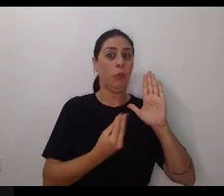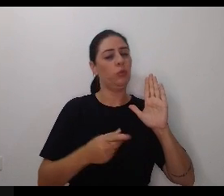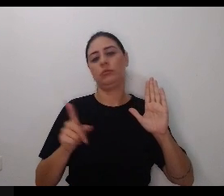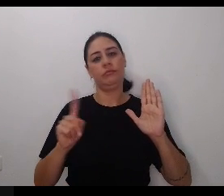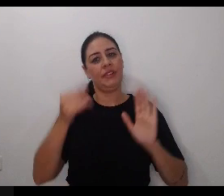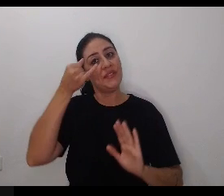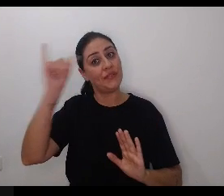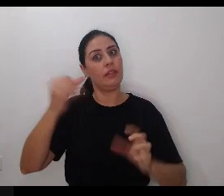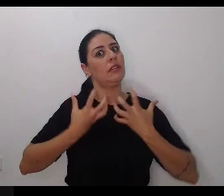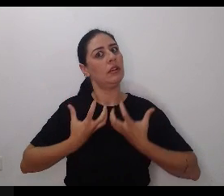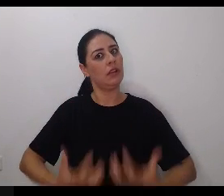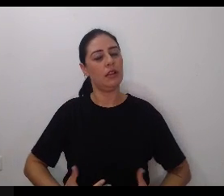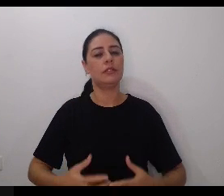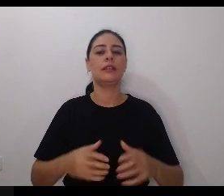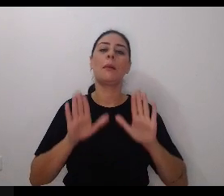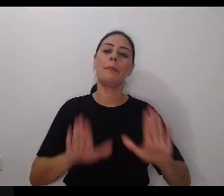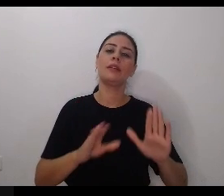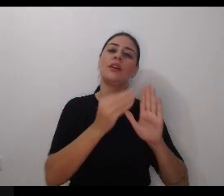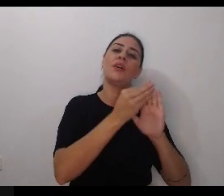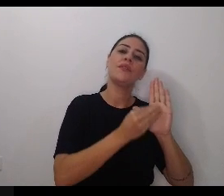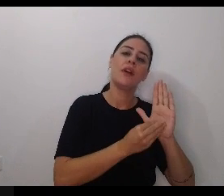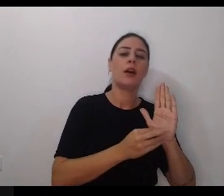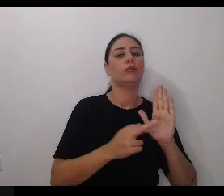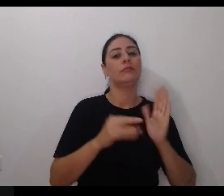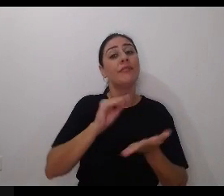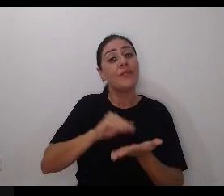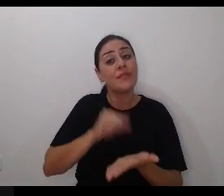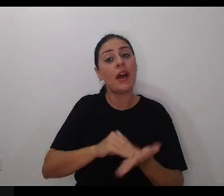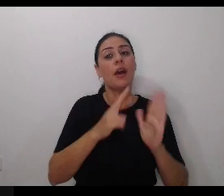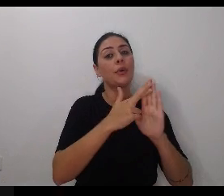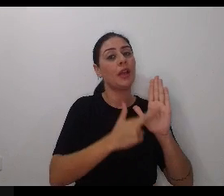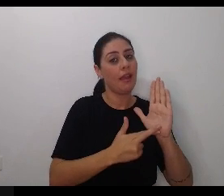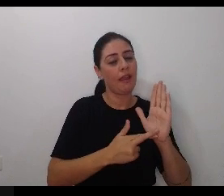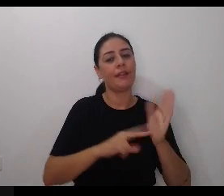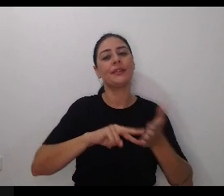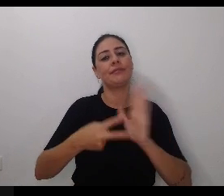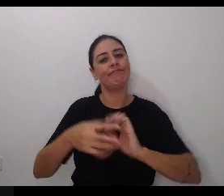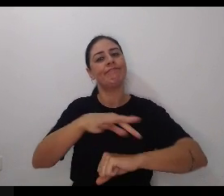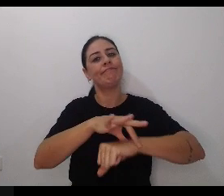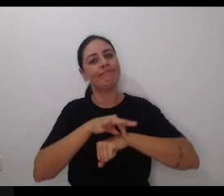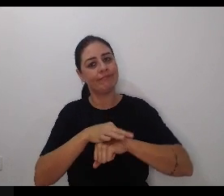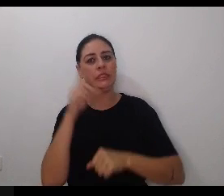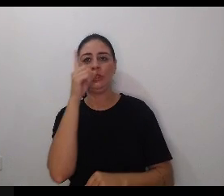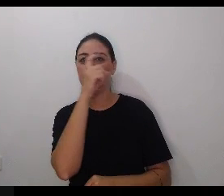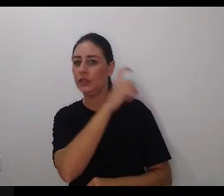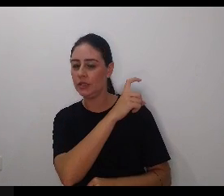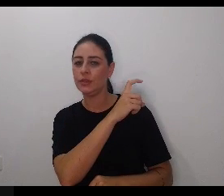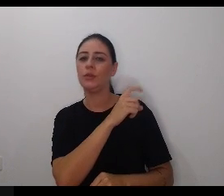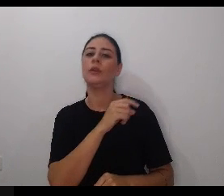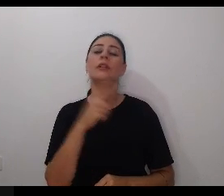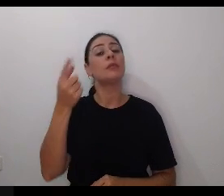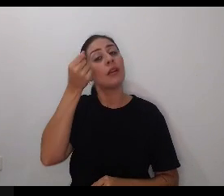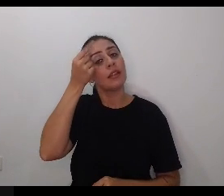uma segurança, né? O excesso de regras, ele pode ser cansativo e a falta de regras pode gerar ansiedade